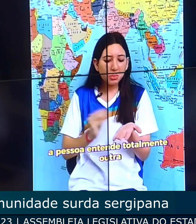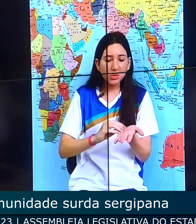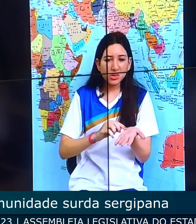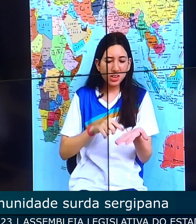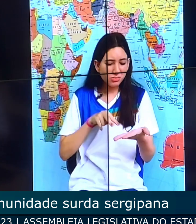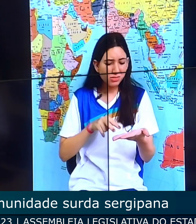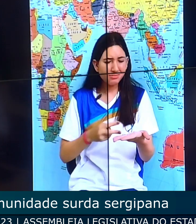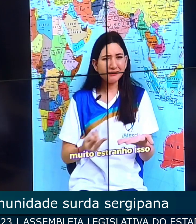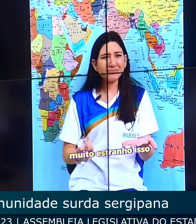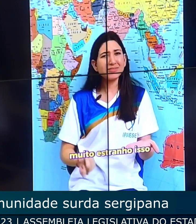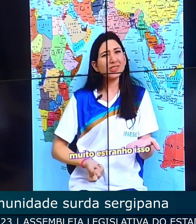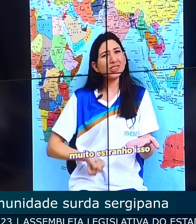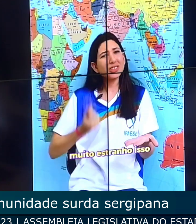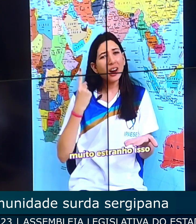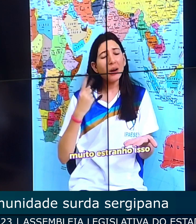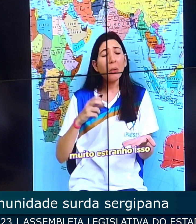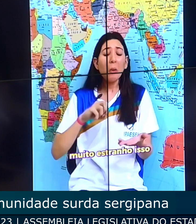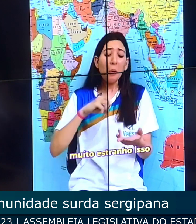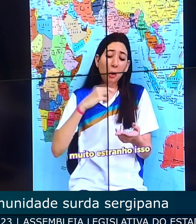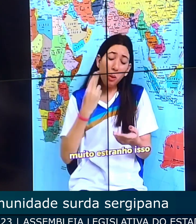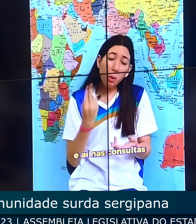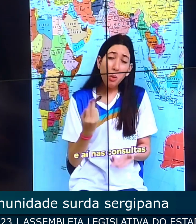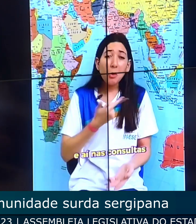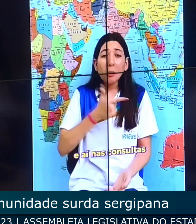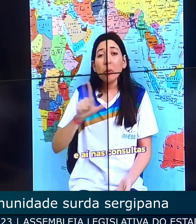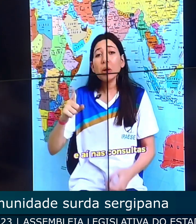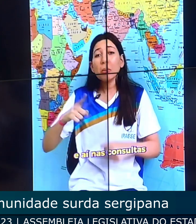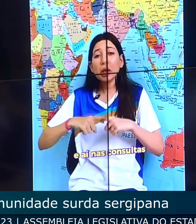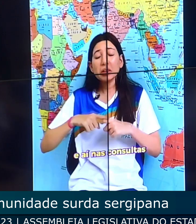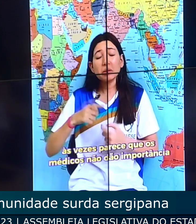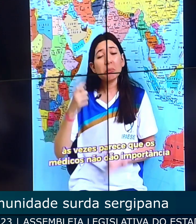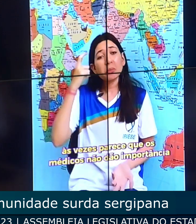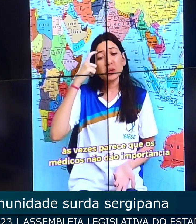outra. Muito estranho isso, e aí nas